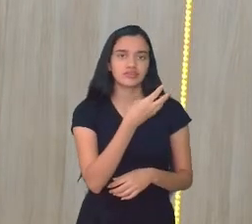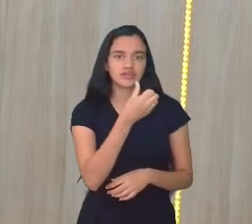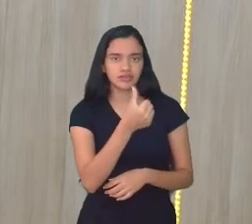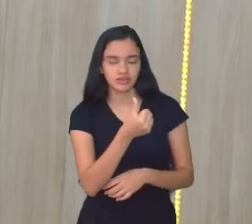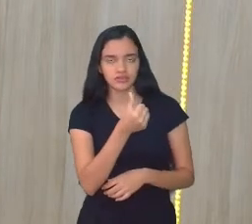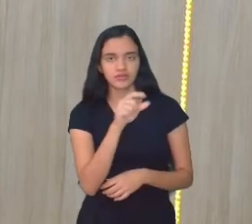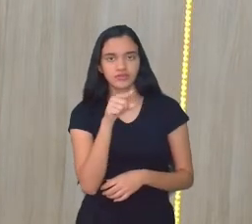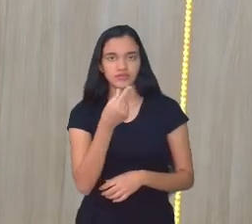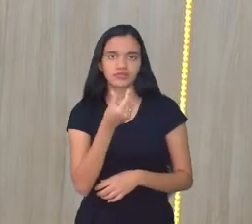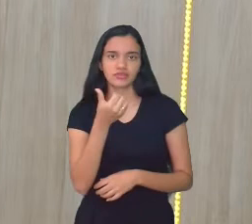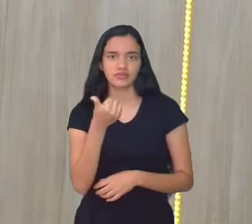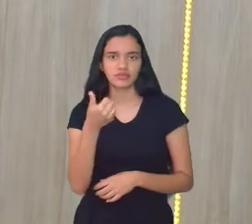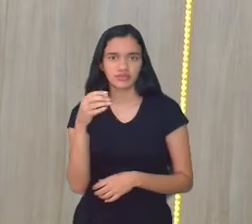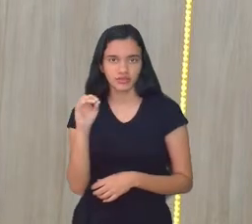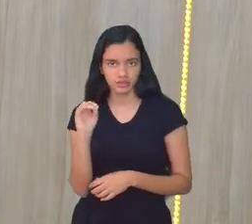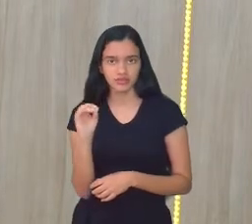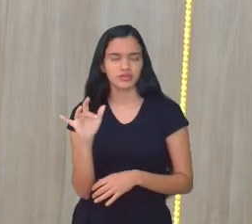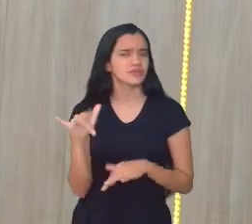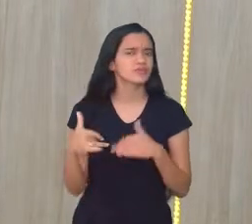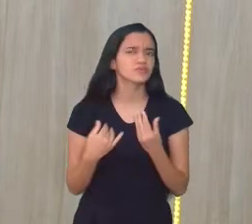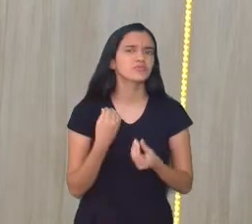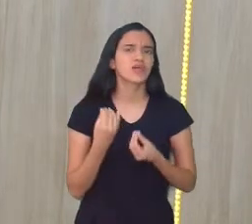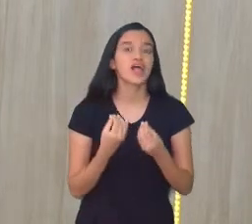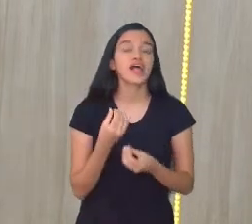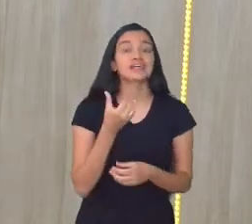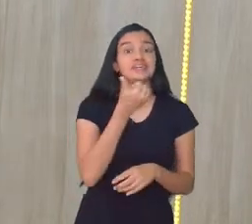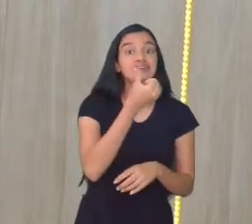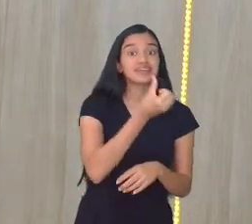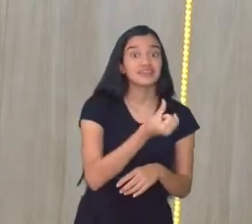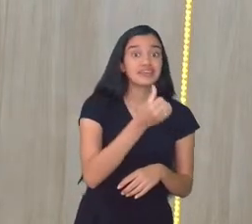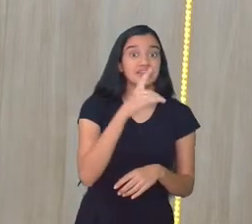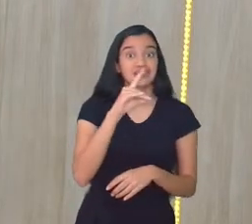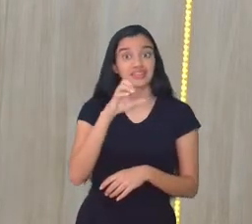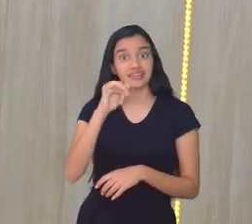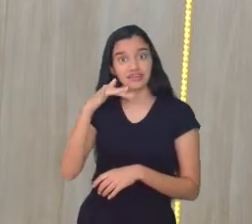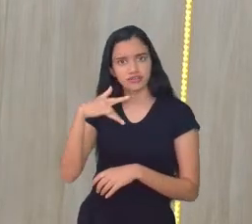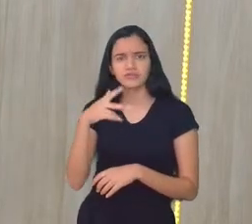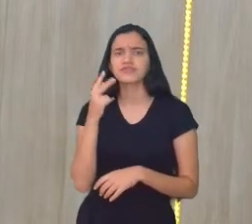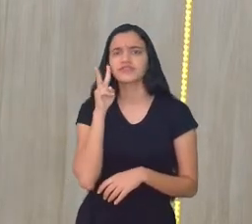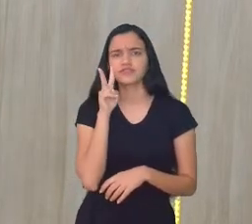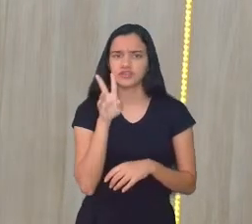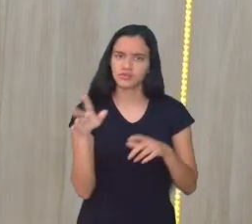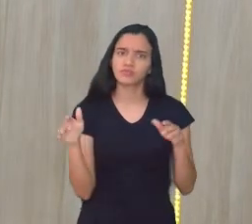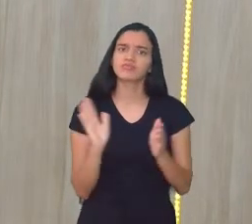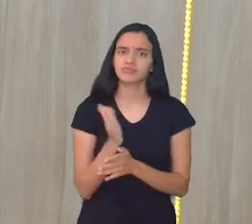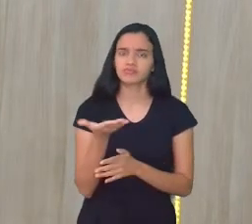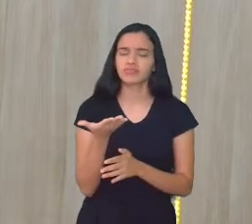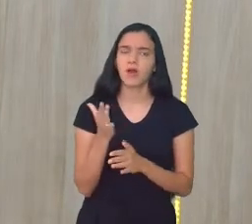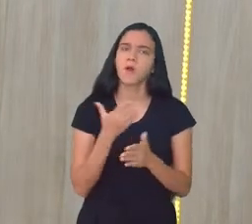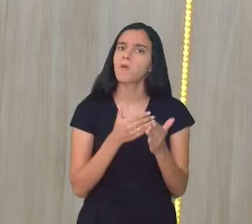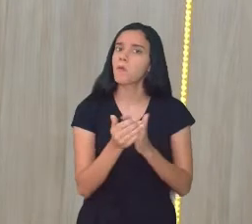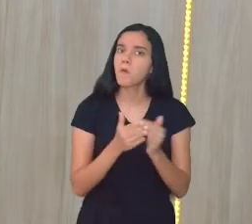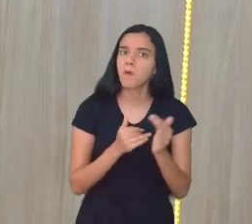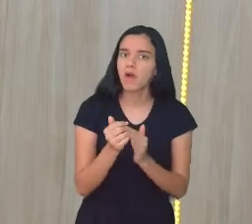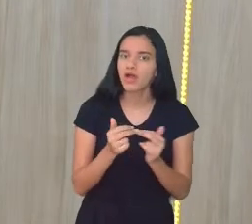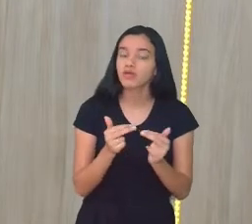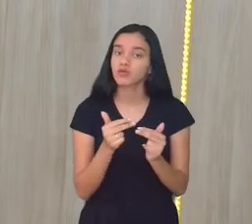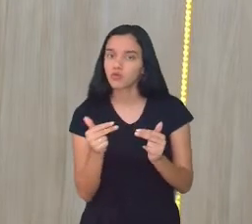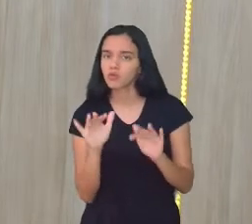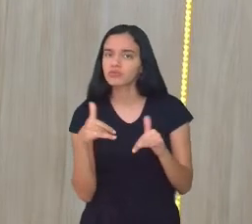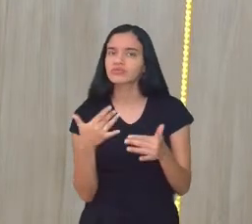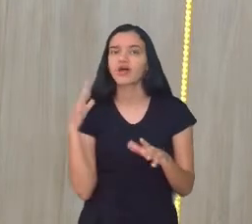é 0,6, seria 6 décimos. A gente já viu isso, tá? Qualquer coisa,